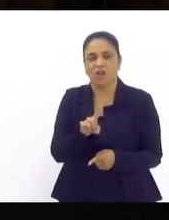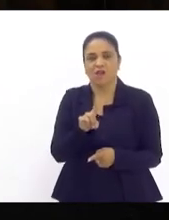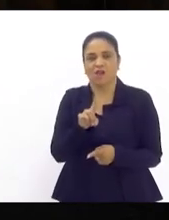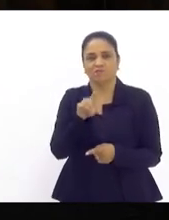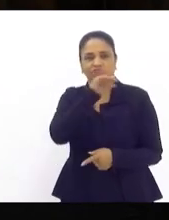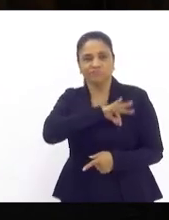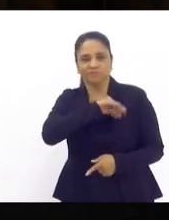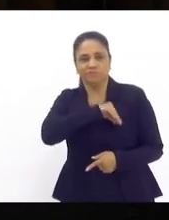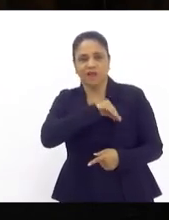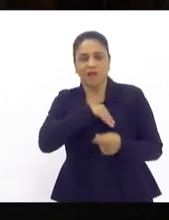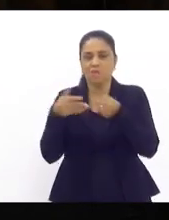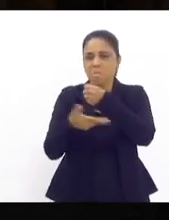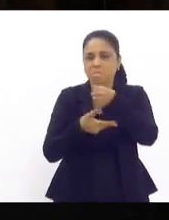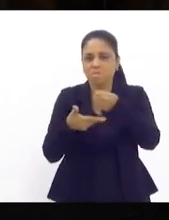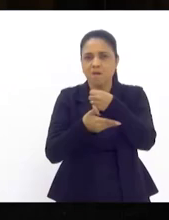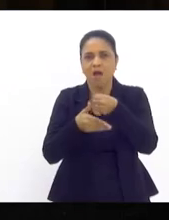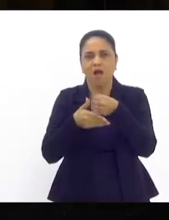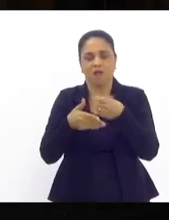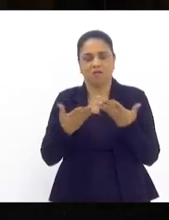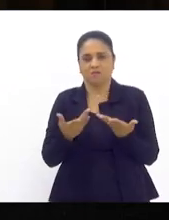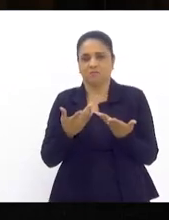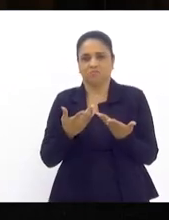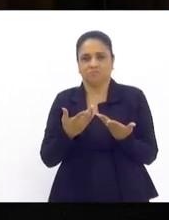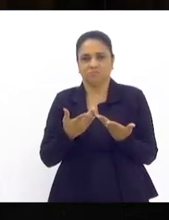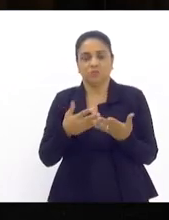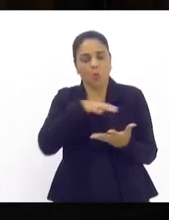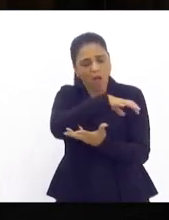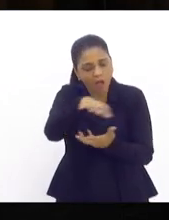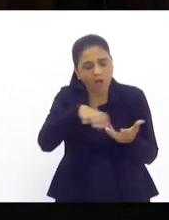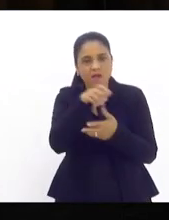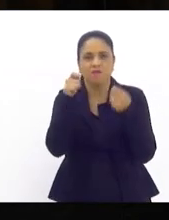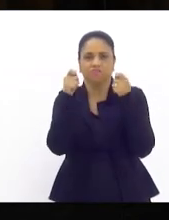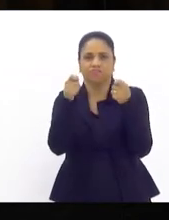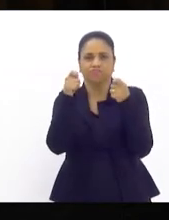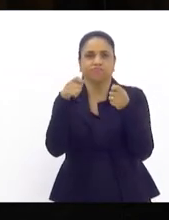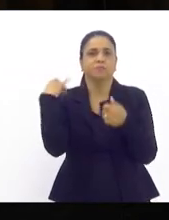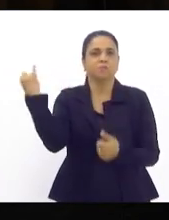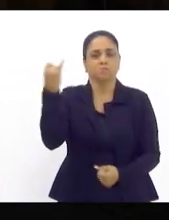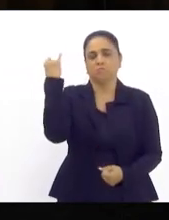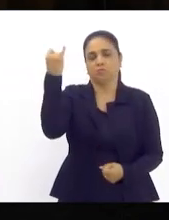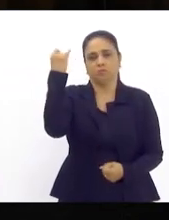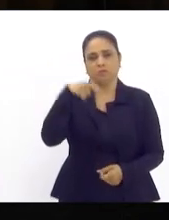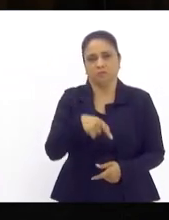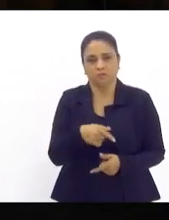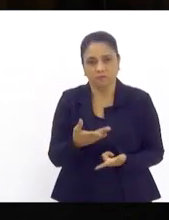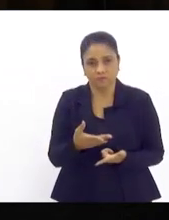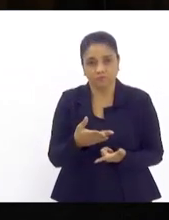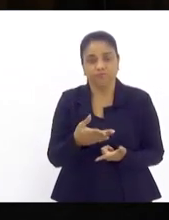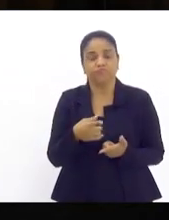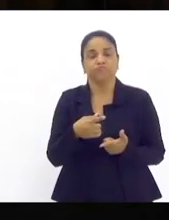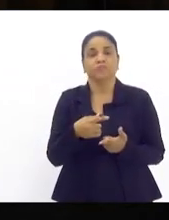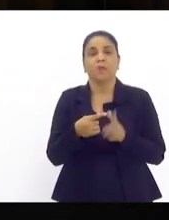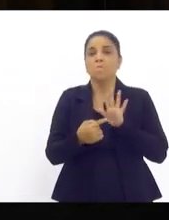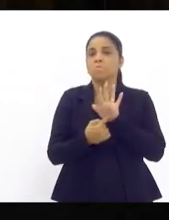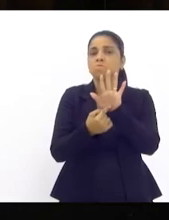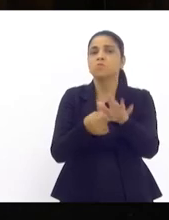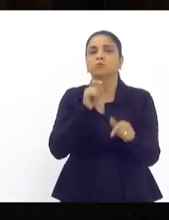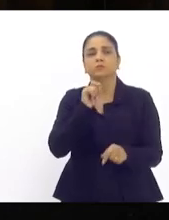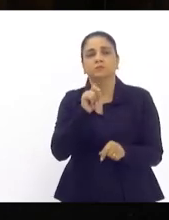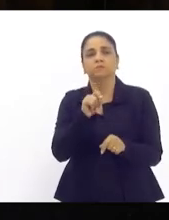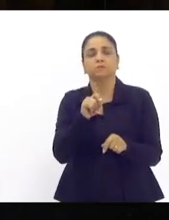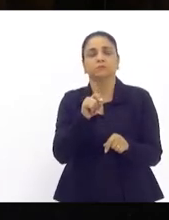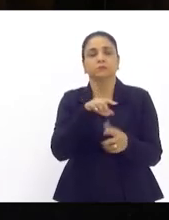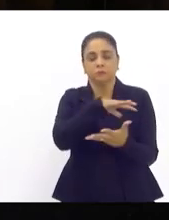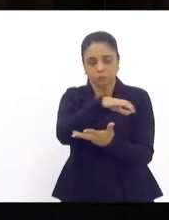a greve se faz presente e bastante importante. Quero também destacar que neste mesmo greve, no bojo dessa